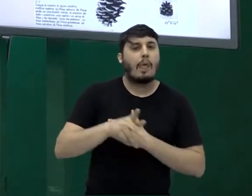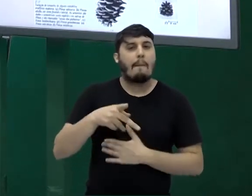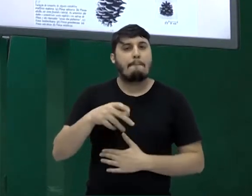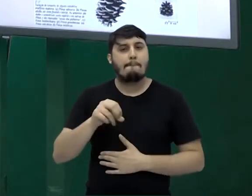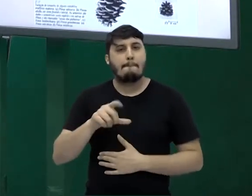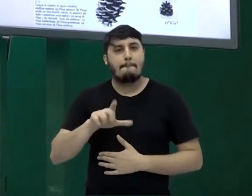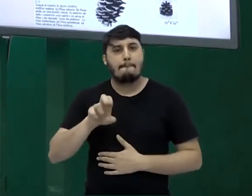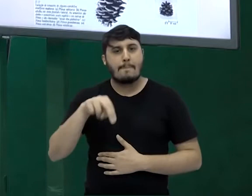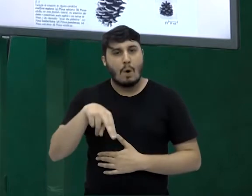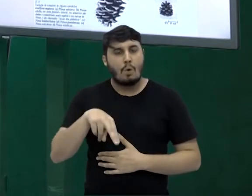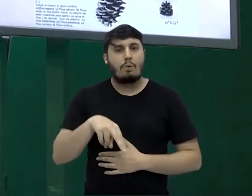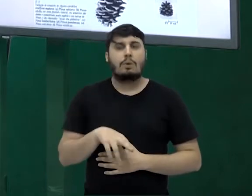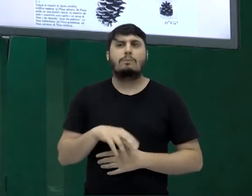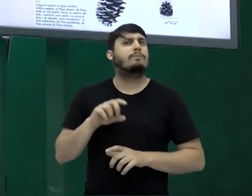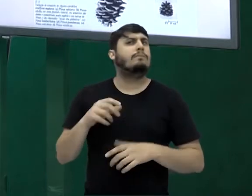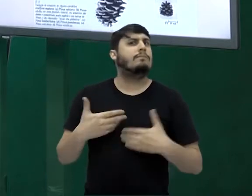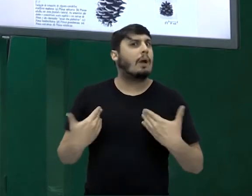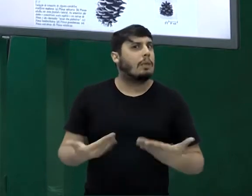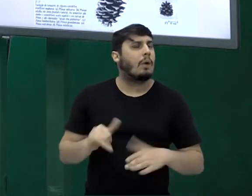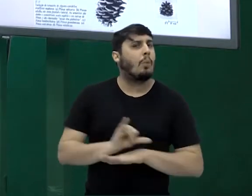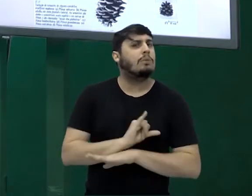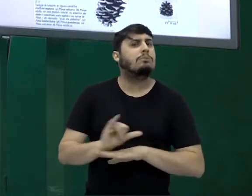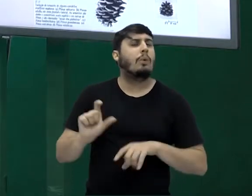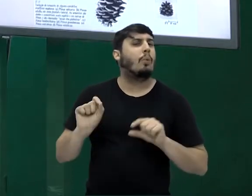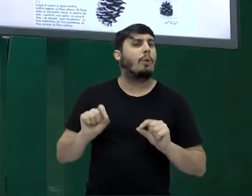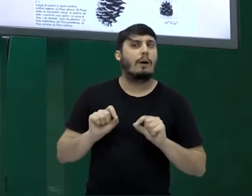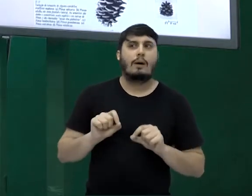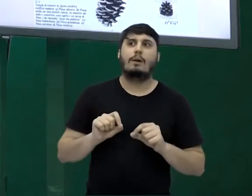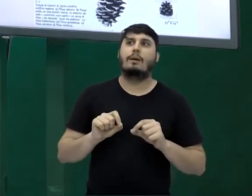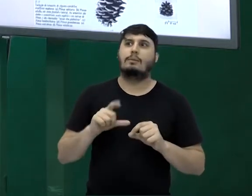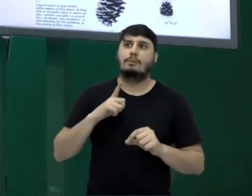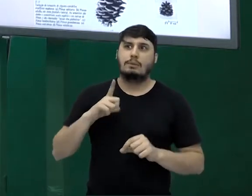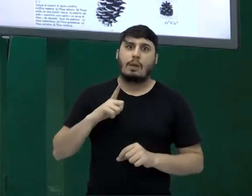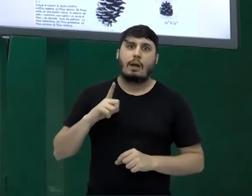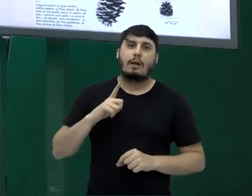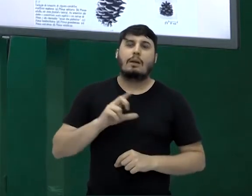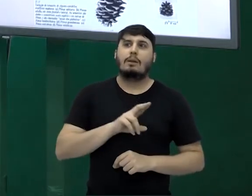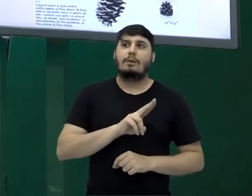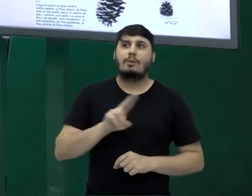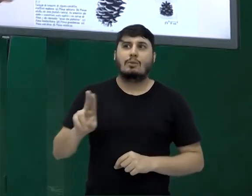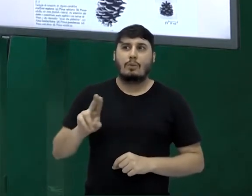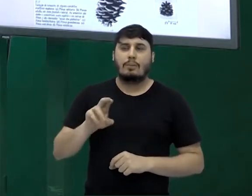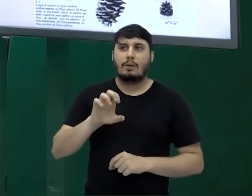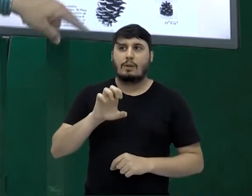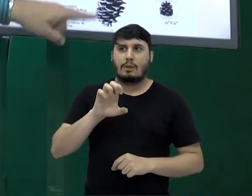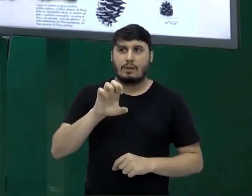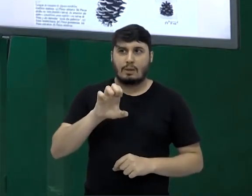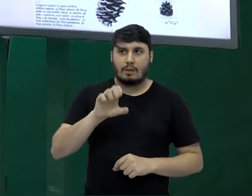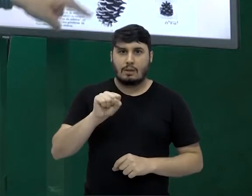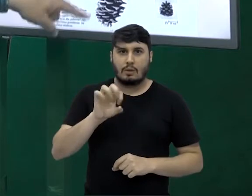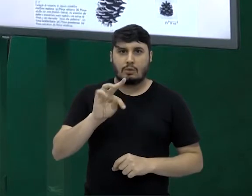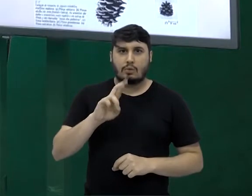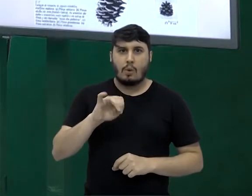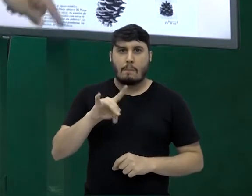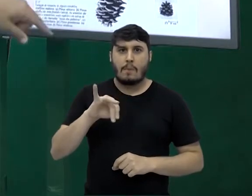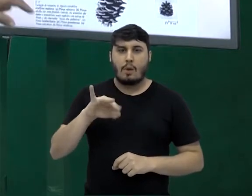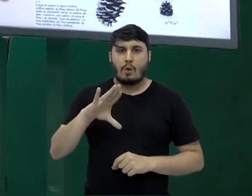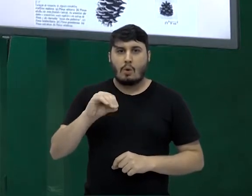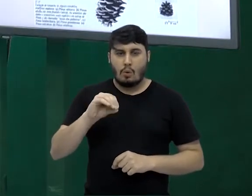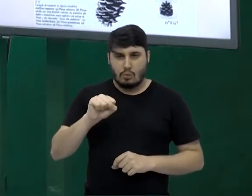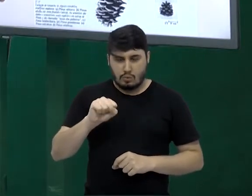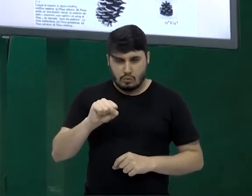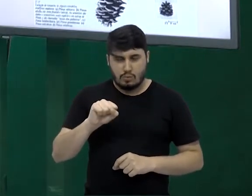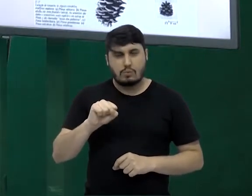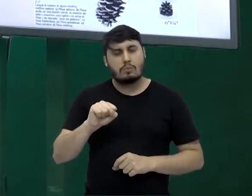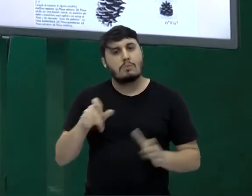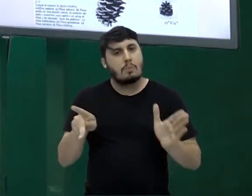de jogar o pólen e receber o pólen. Então o que as gimnospermas criaram? Estróbilos, tá? O estróbilo masculino, esse compridinho aqui,